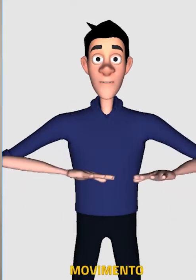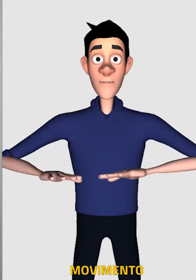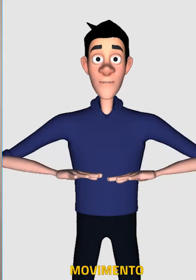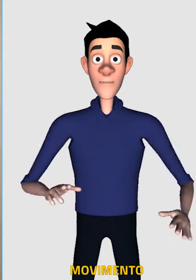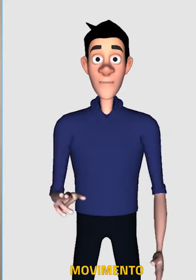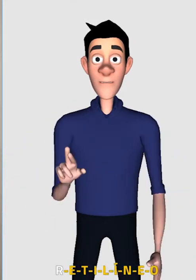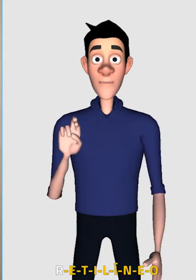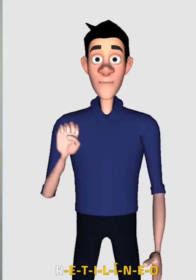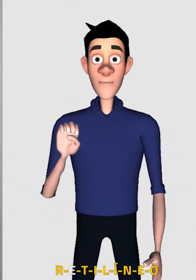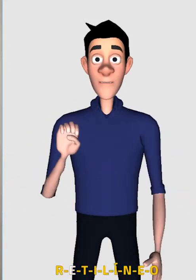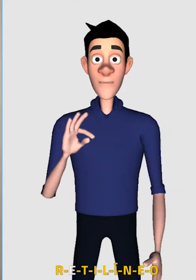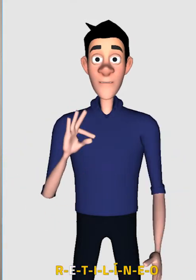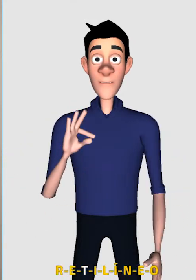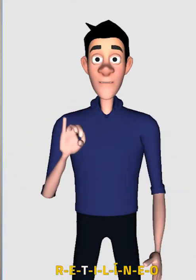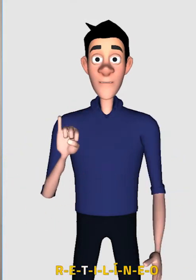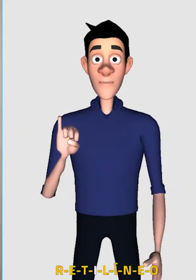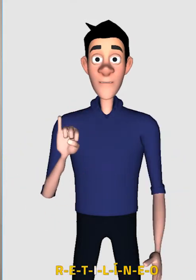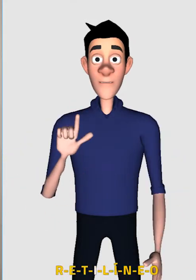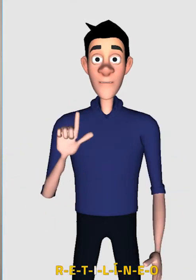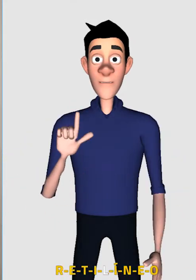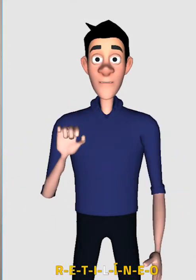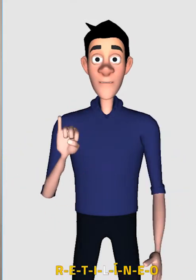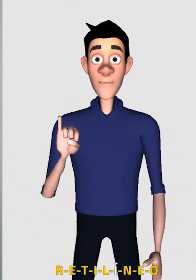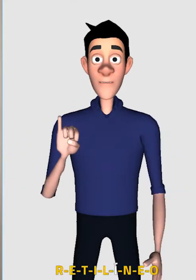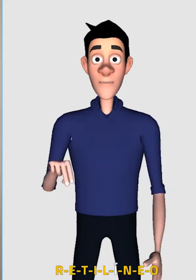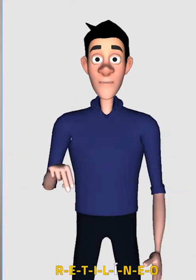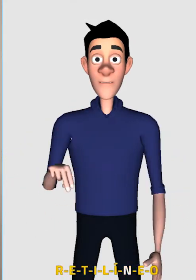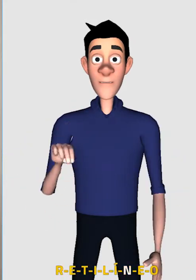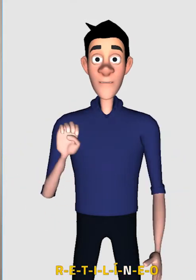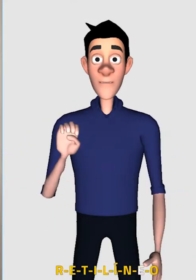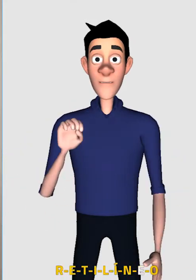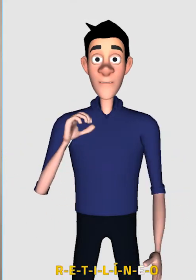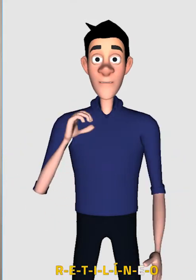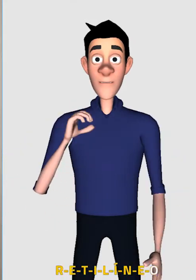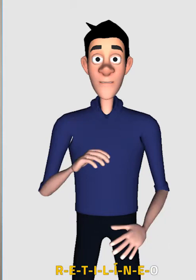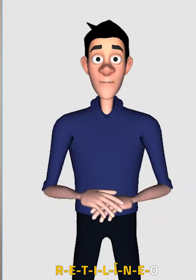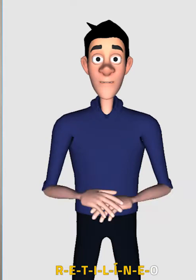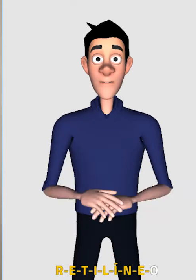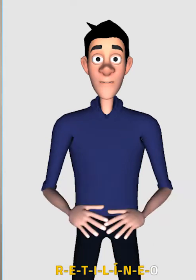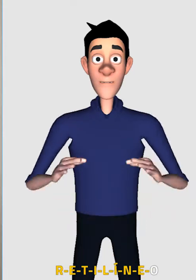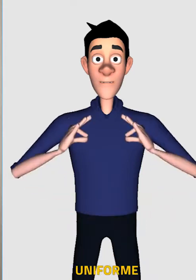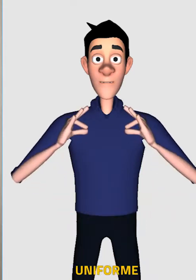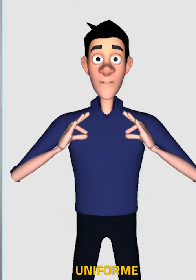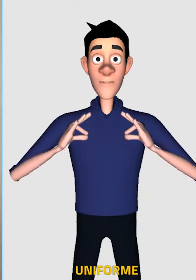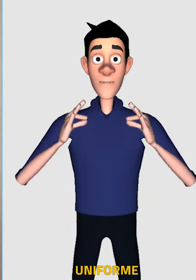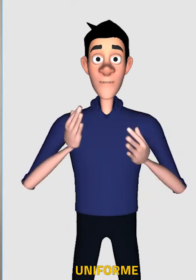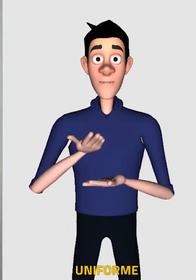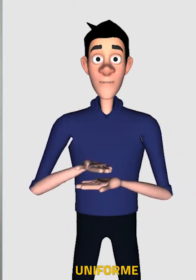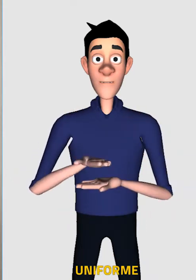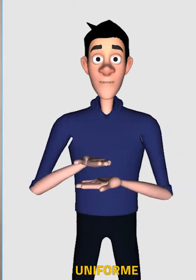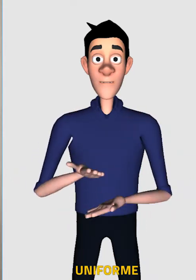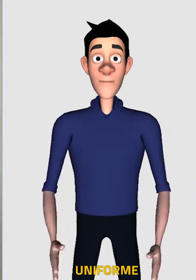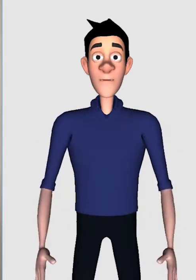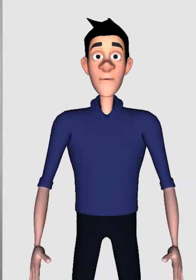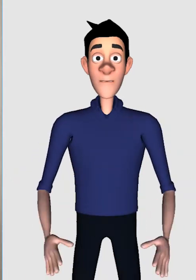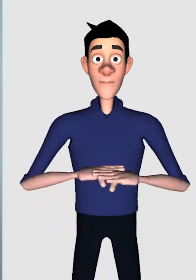Na horizontal, sim. Tá? Então, podemos usar isso aí, sim.